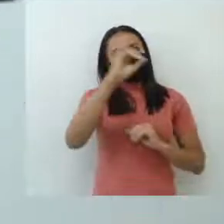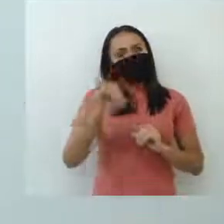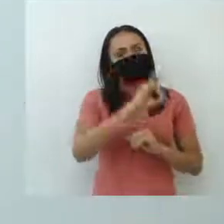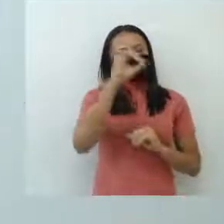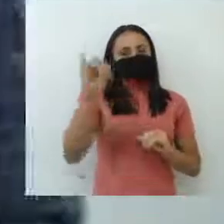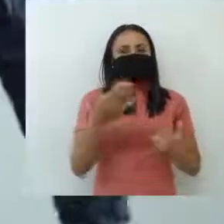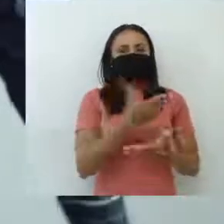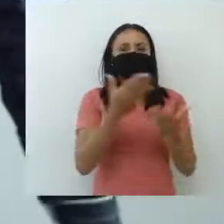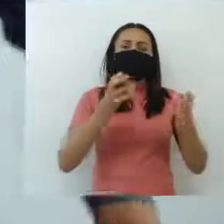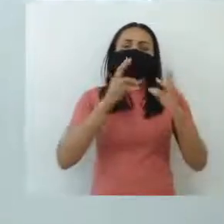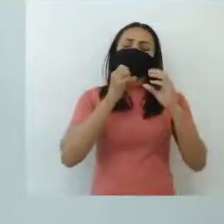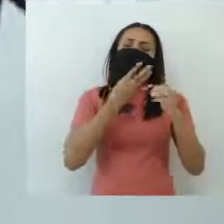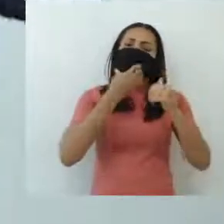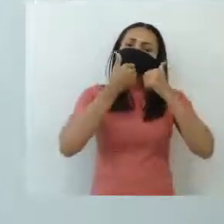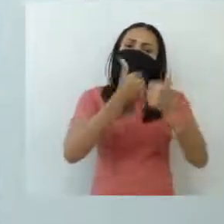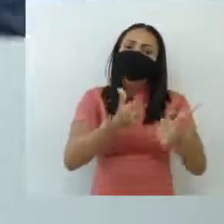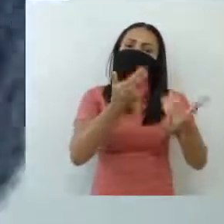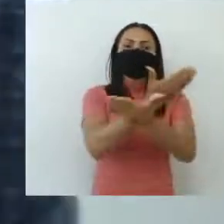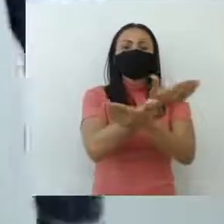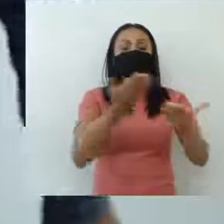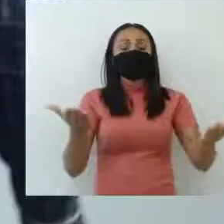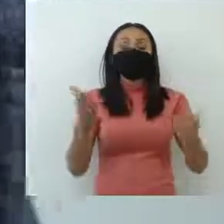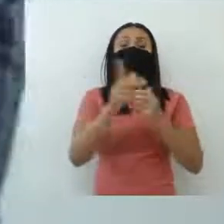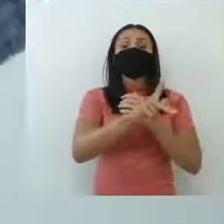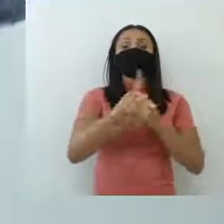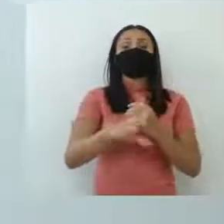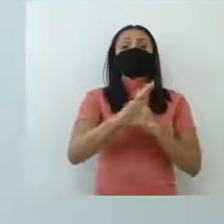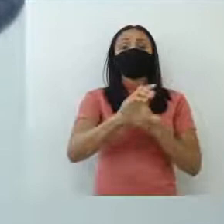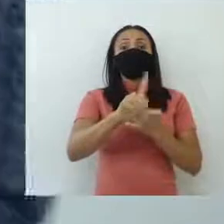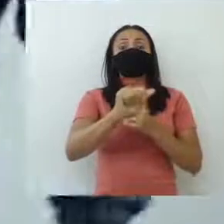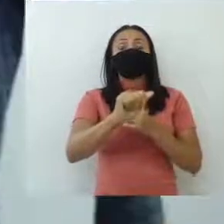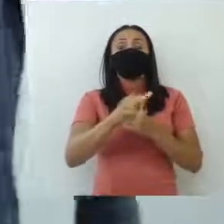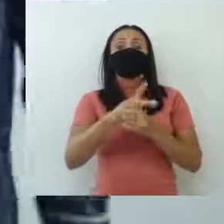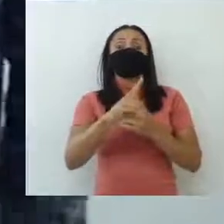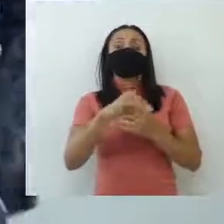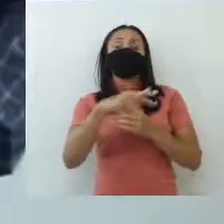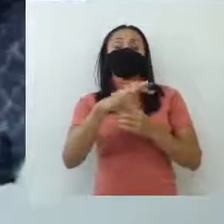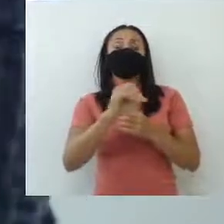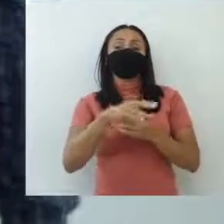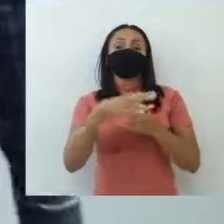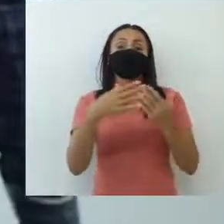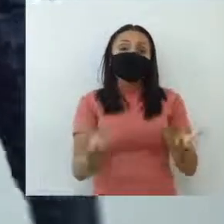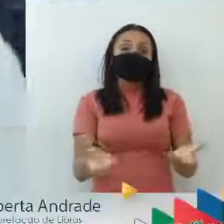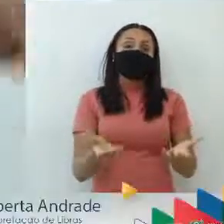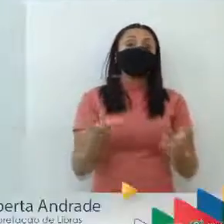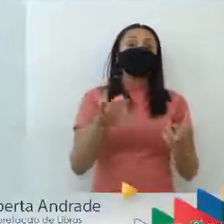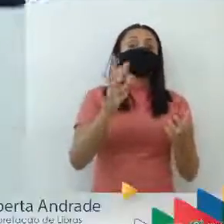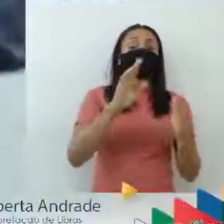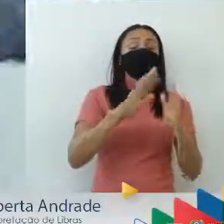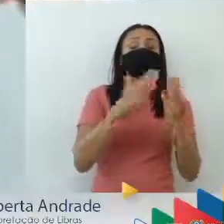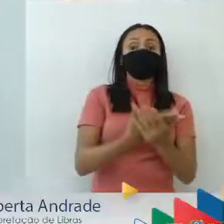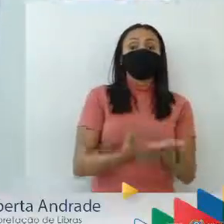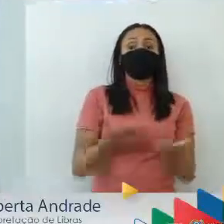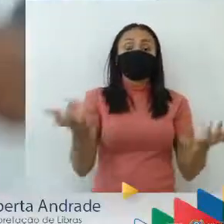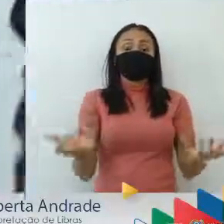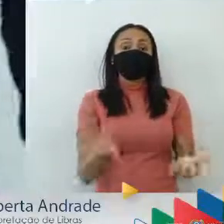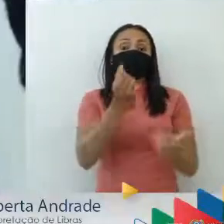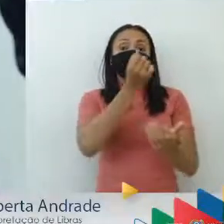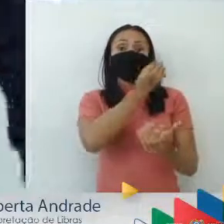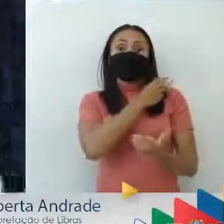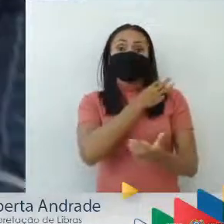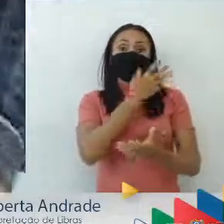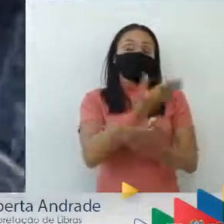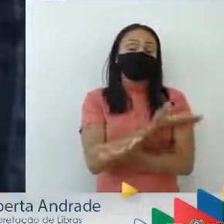Fala pessoal, tudo bem com vocês? Aqui é o professor Cláudio Nascimento da Escola de Referência de Ensino